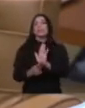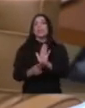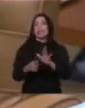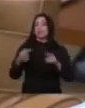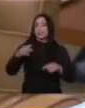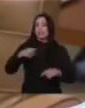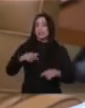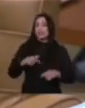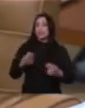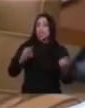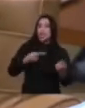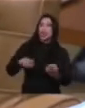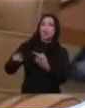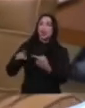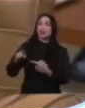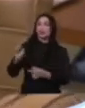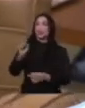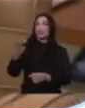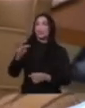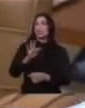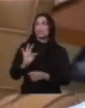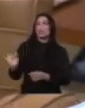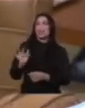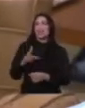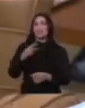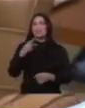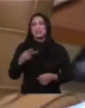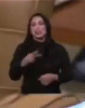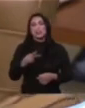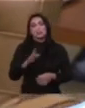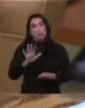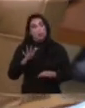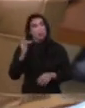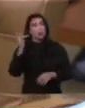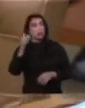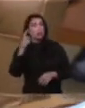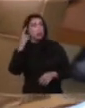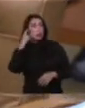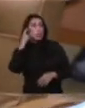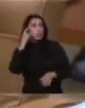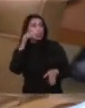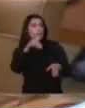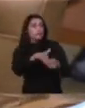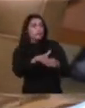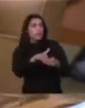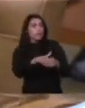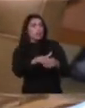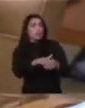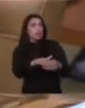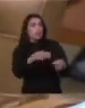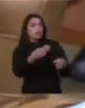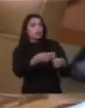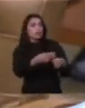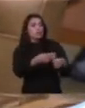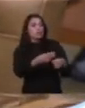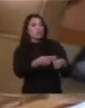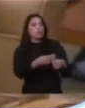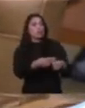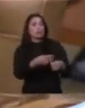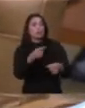agredir o Supremo Tribunal Federal, talvez pretendendo ser vereador do seu município no ano que